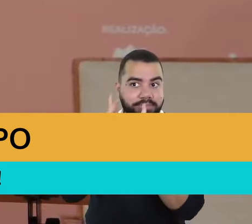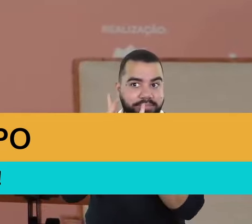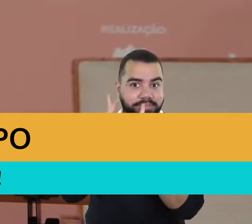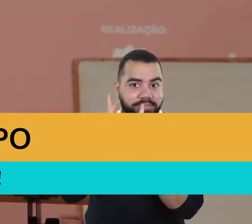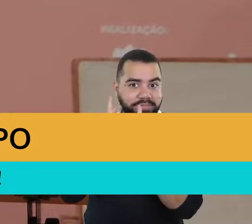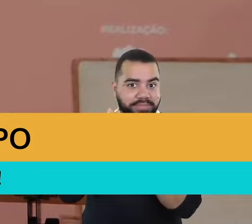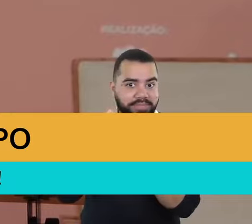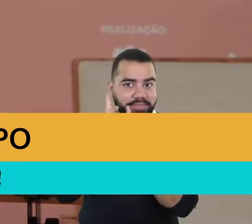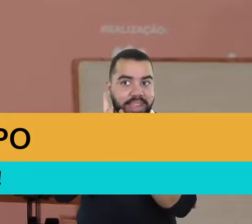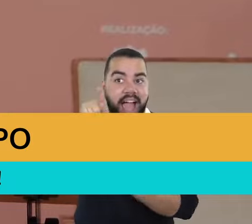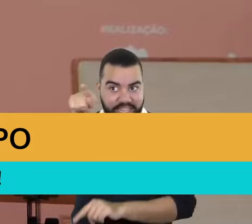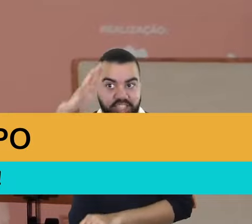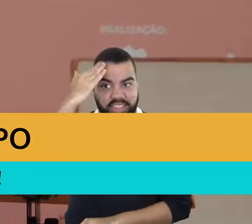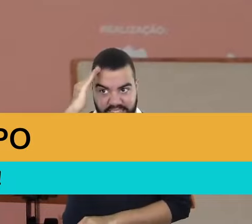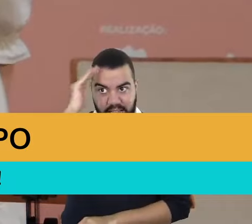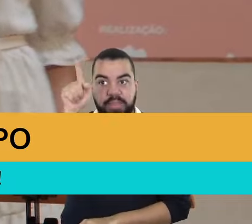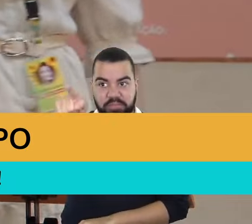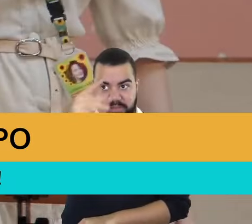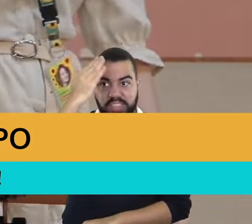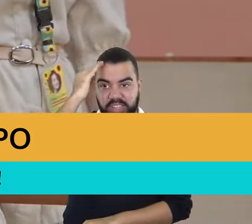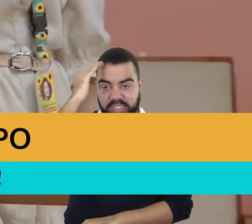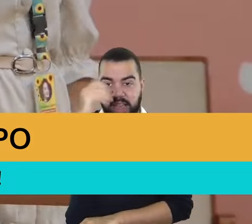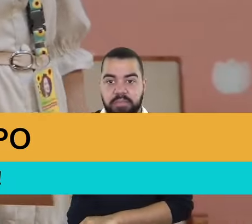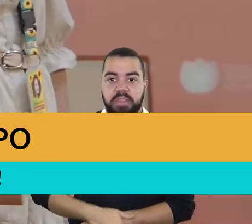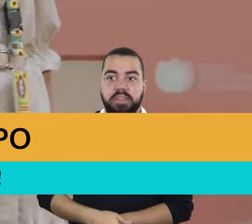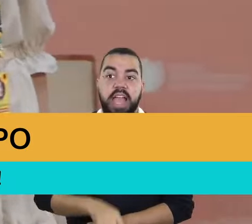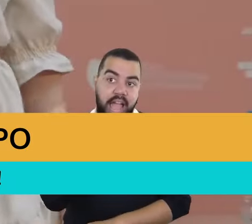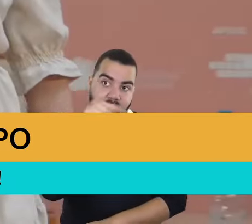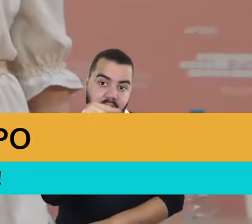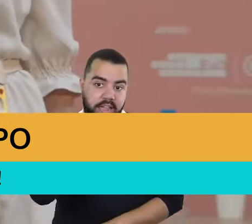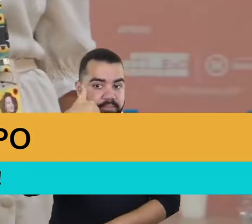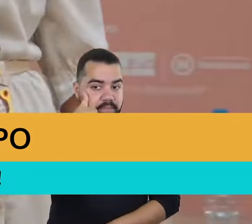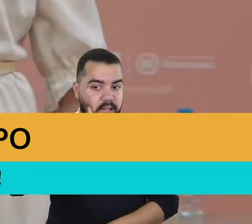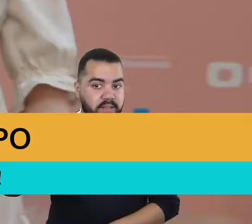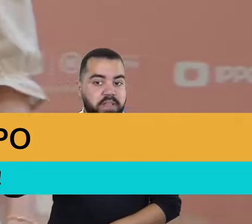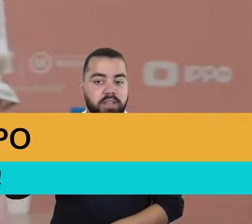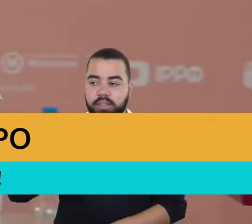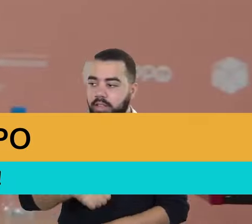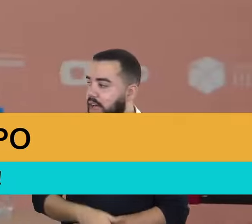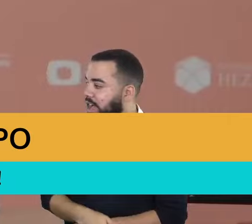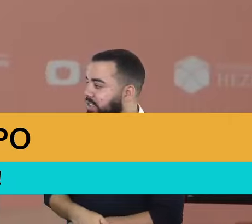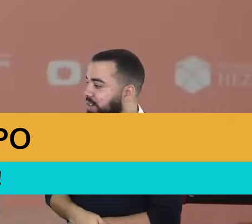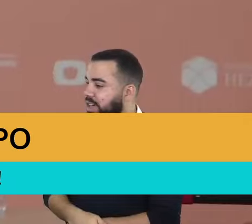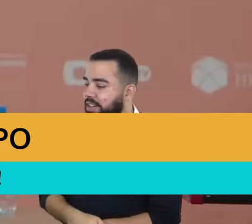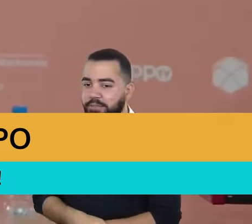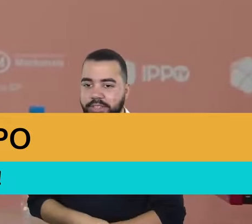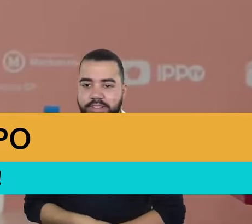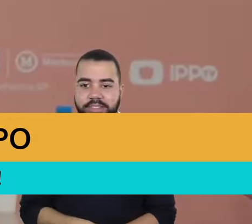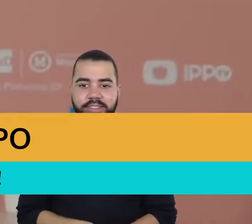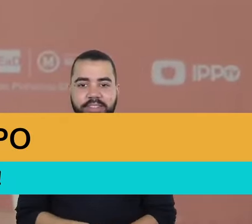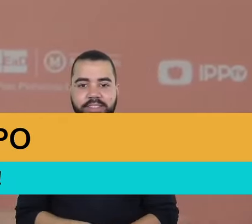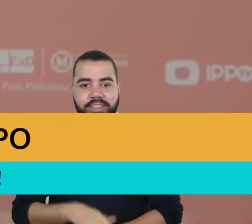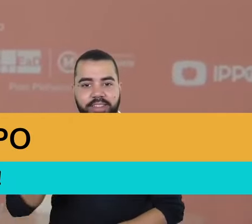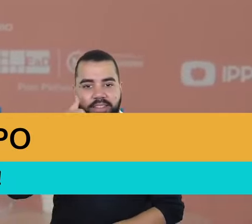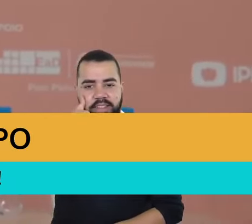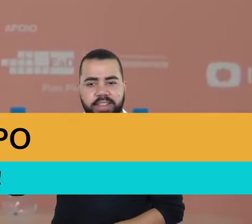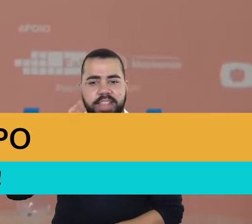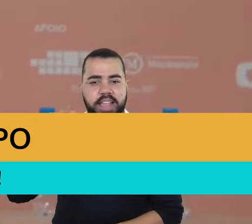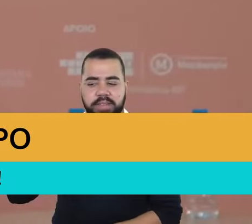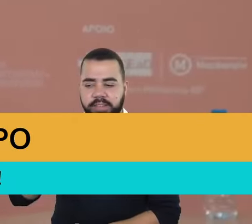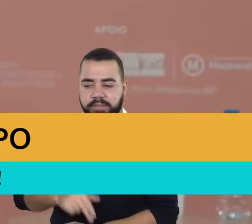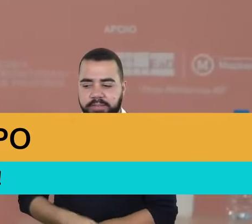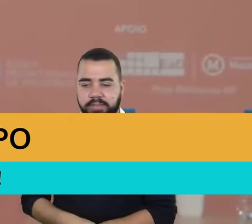Ela, a senhora sabe quem é? Pois bem, essa irmã, misericórdia, Jesus, me converte. Essa irmã,